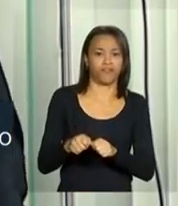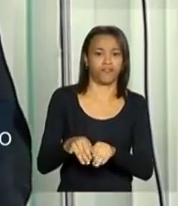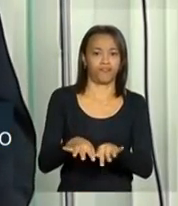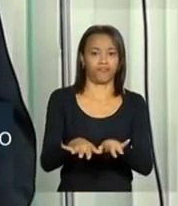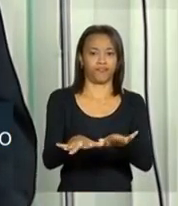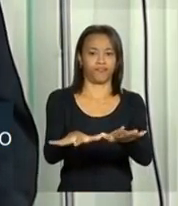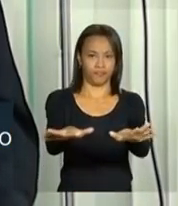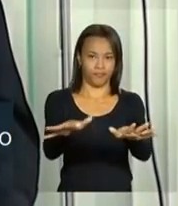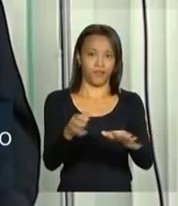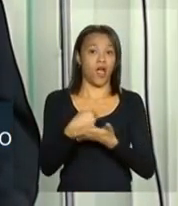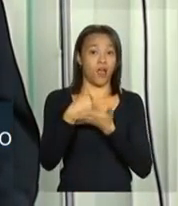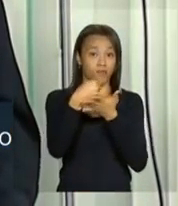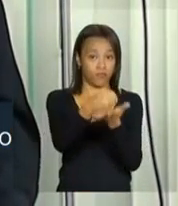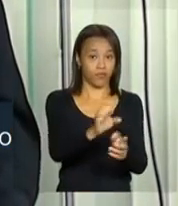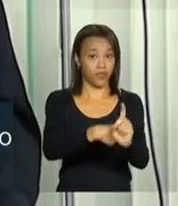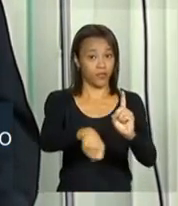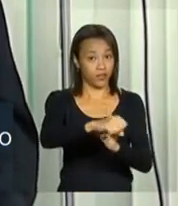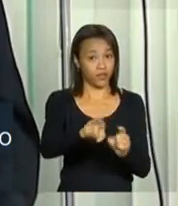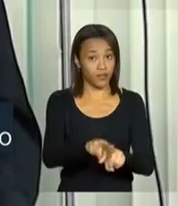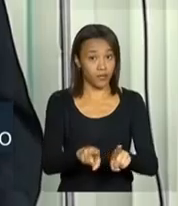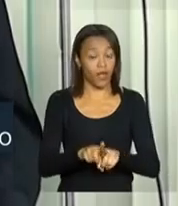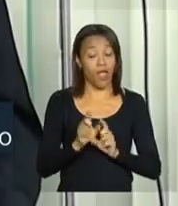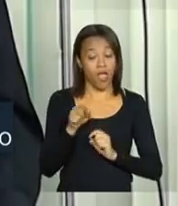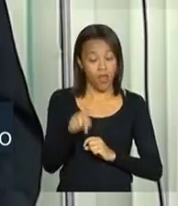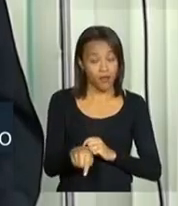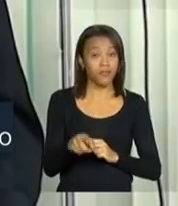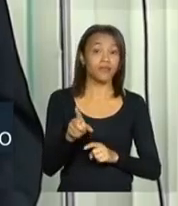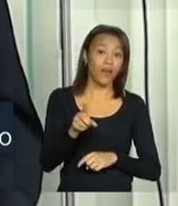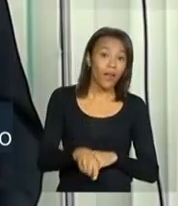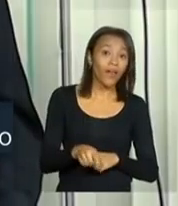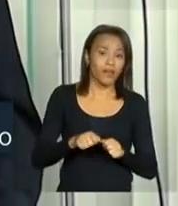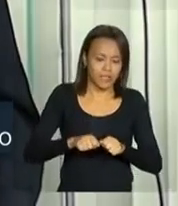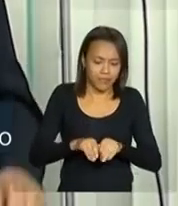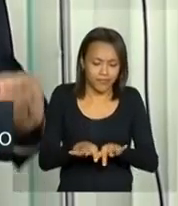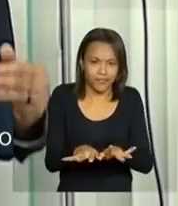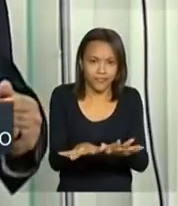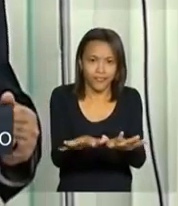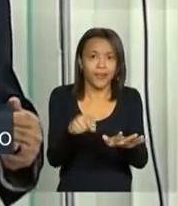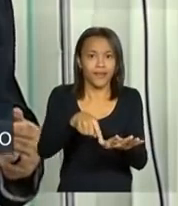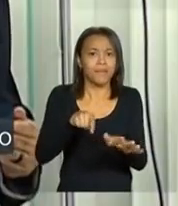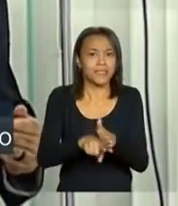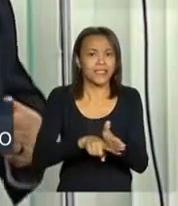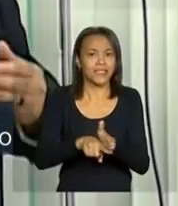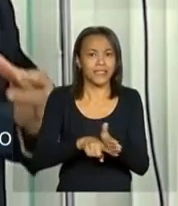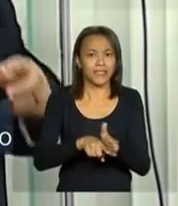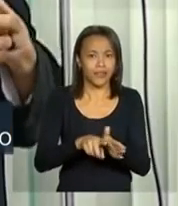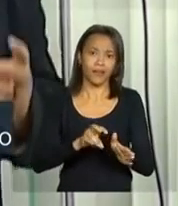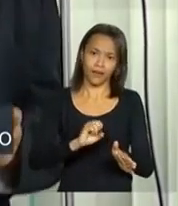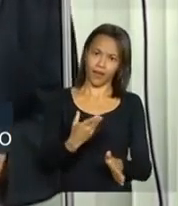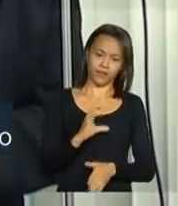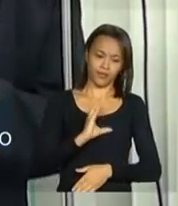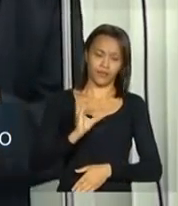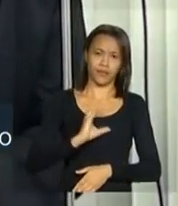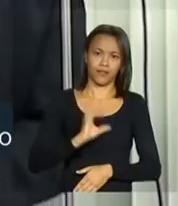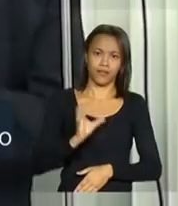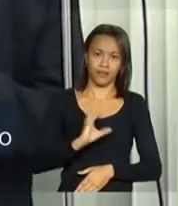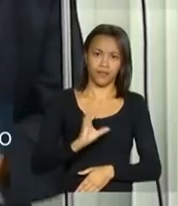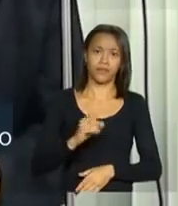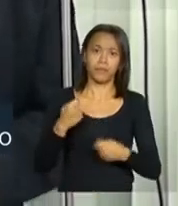atuação transversal. É isso, essa atuação transversal. É claro que não existe ciência sem esses